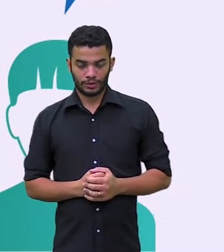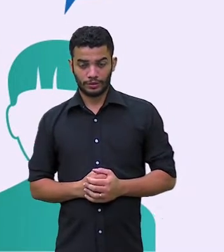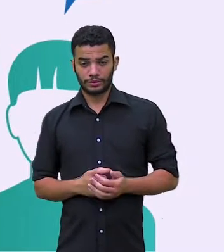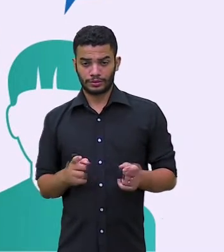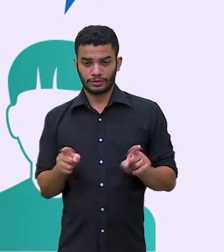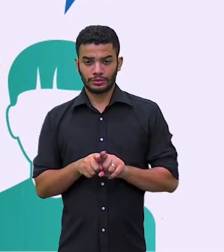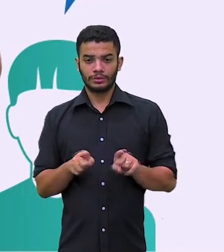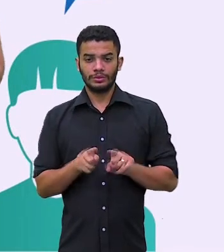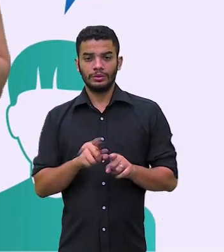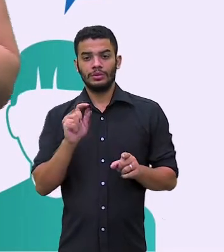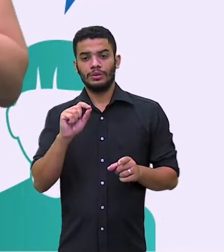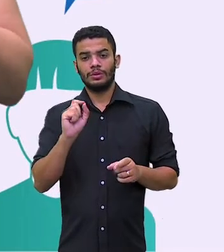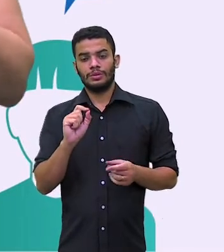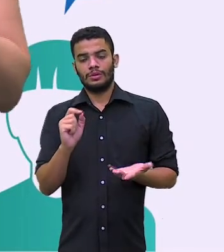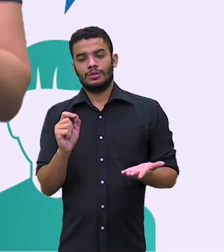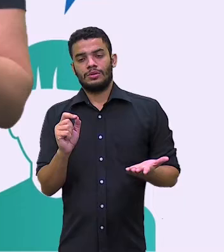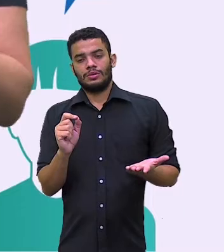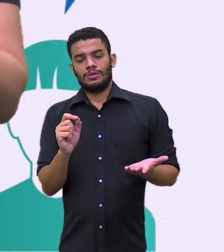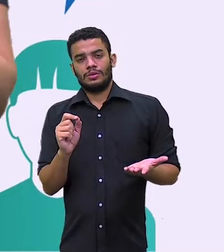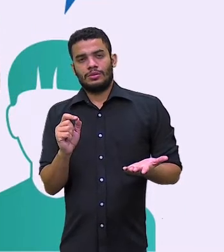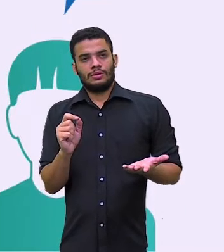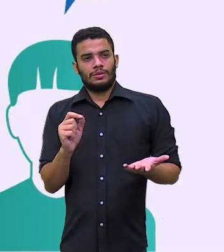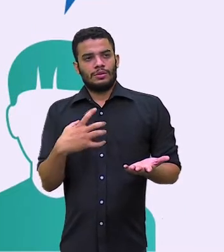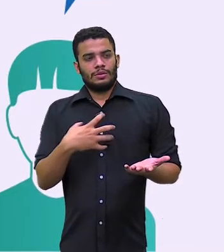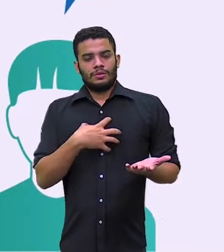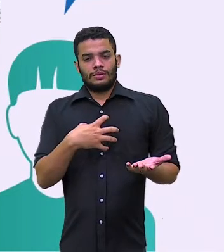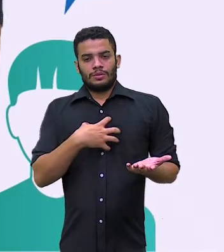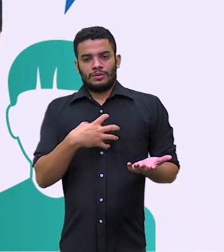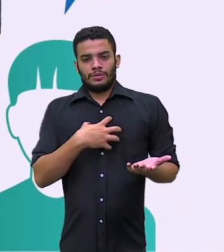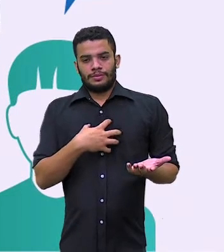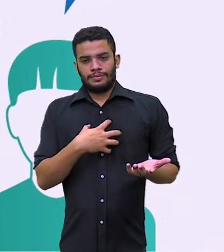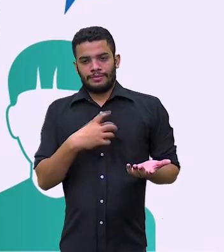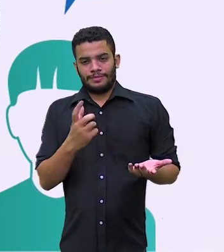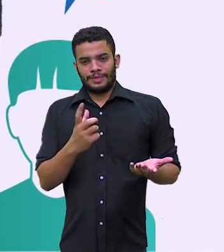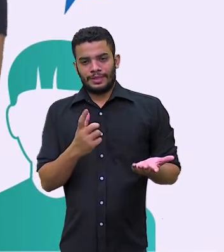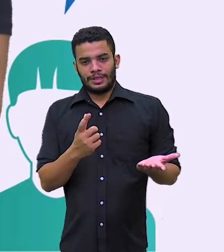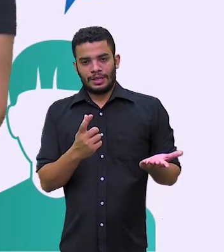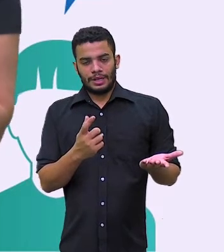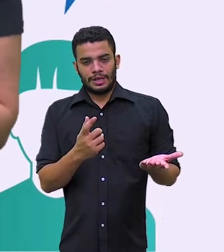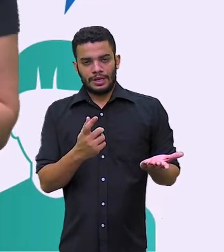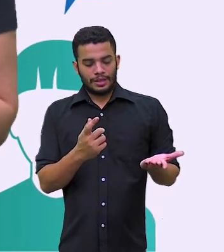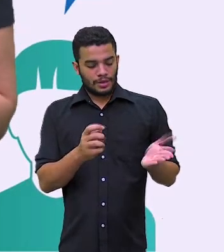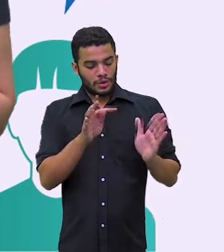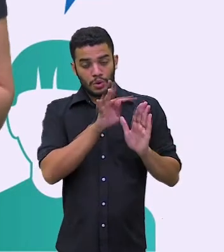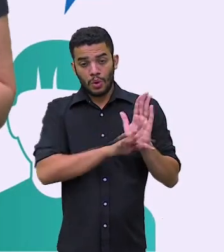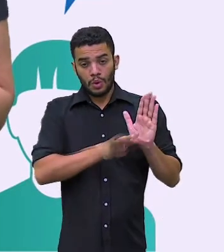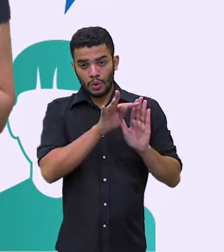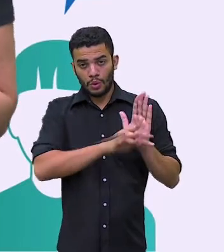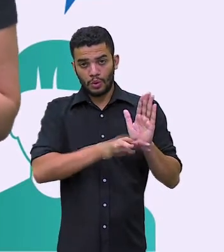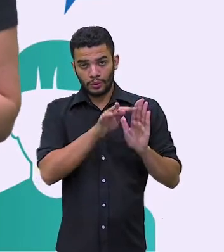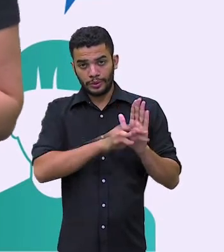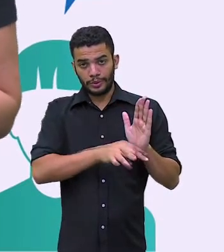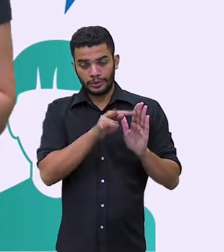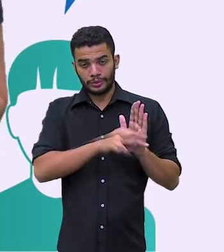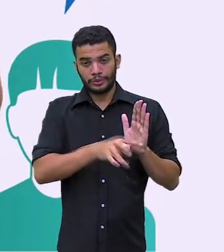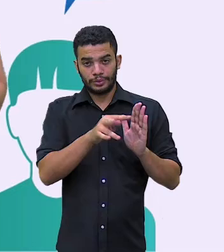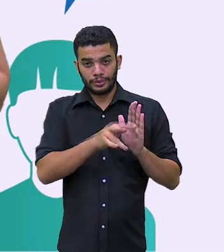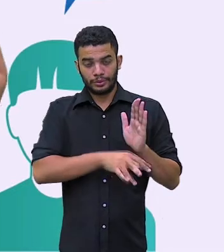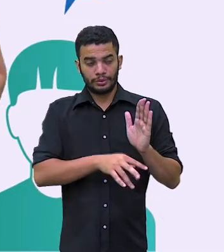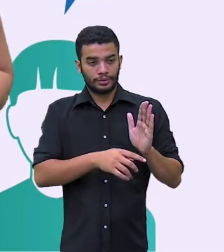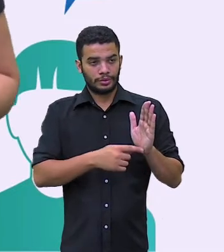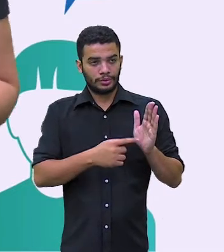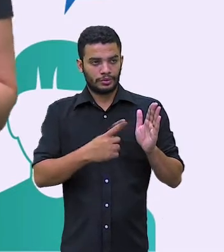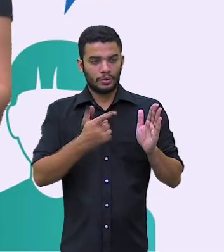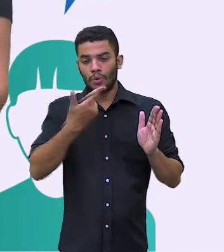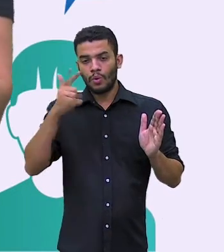né? Mas assim, podemos dizer que a dissertação, ela não aprofunda tanto quanto o artigo de opinião, porque o